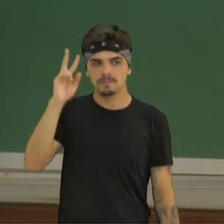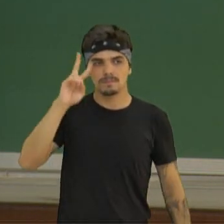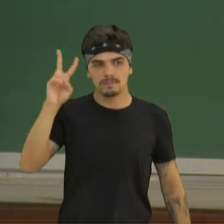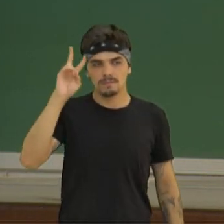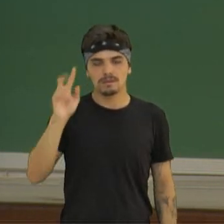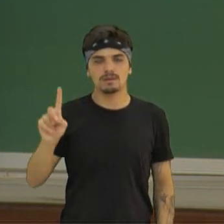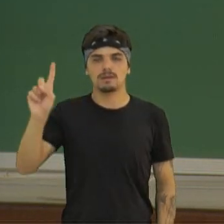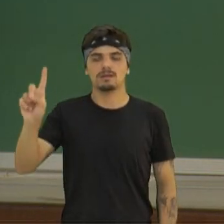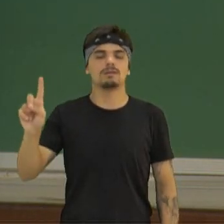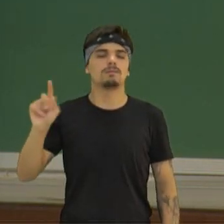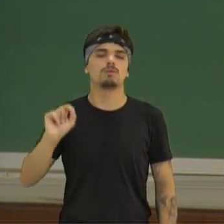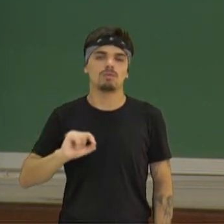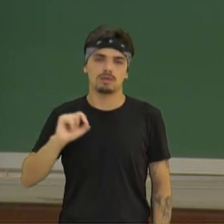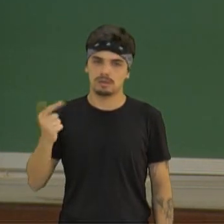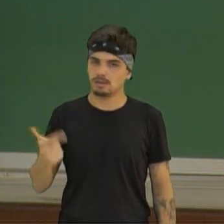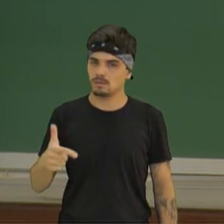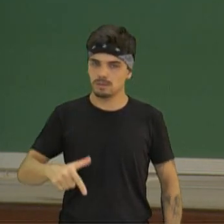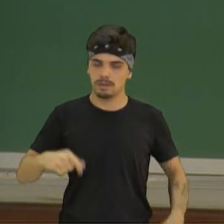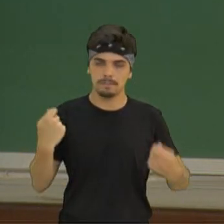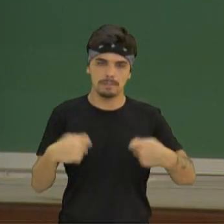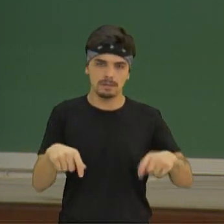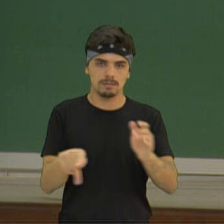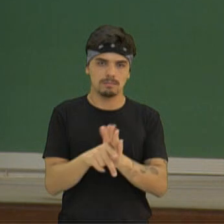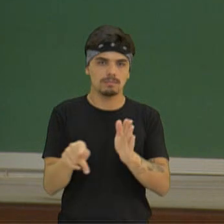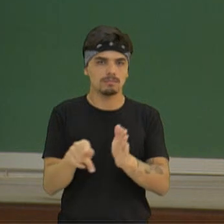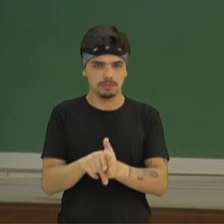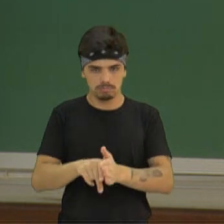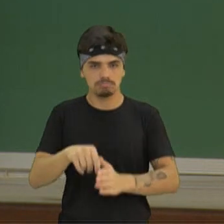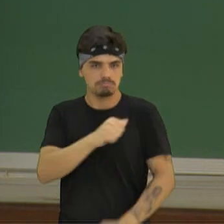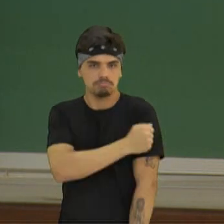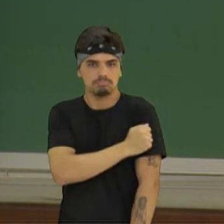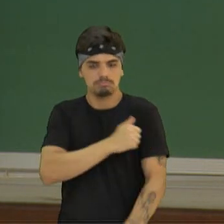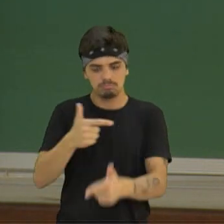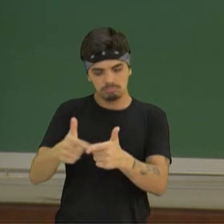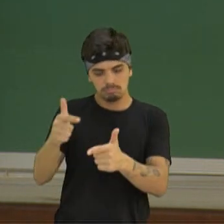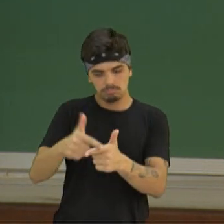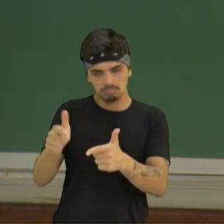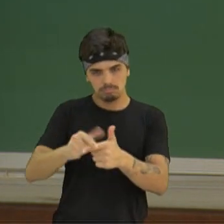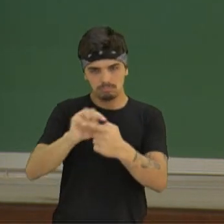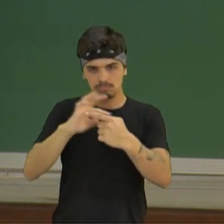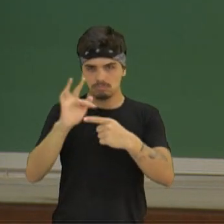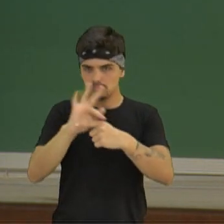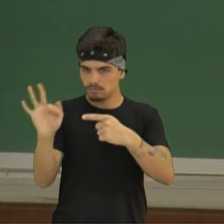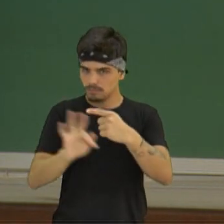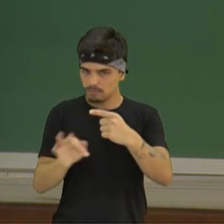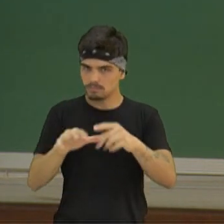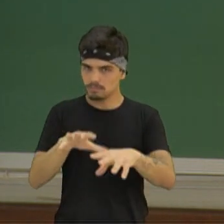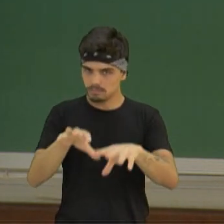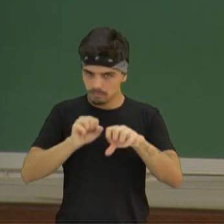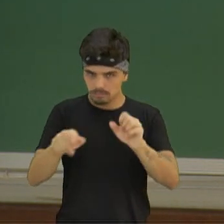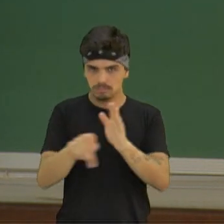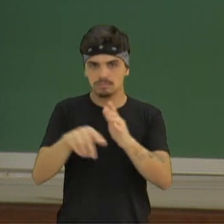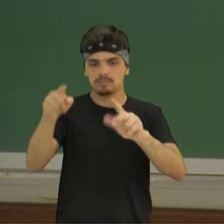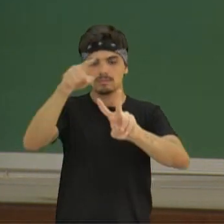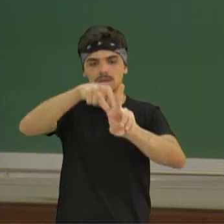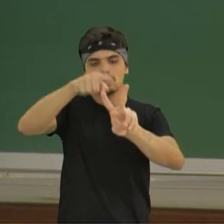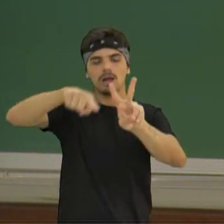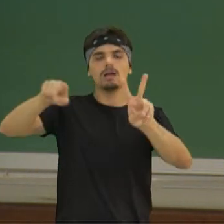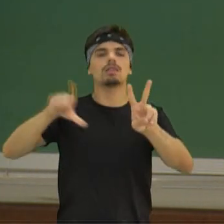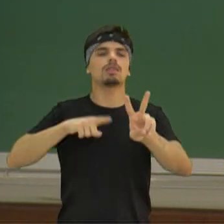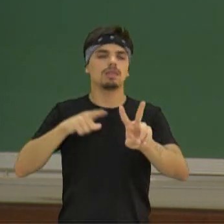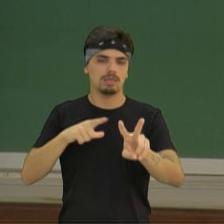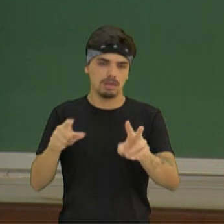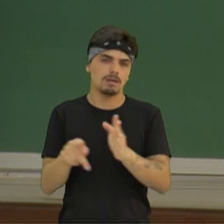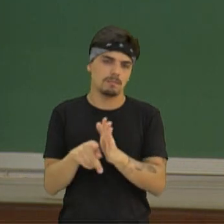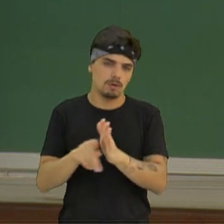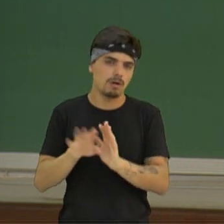lembrando que não há necessidade do aluno dividir a fração para extrair a raiz, não. Extrai a raiz, tem essa propriedade da